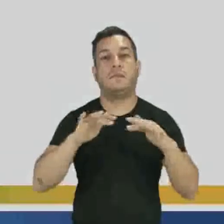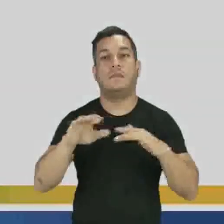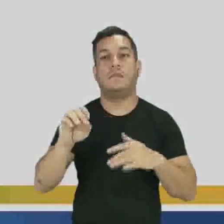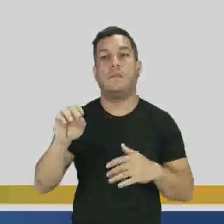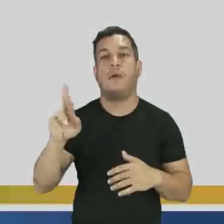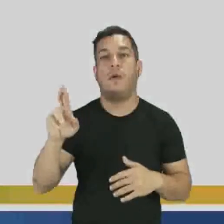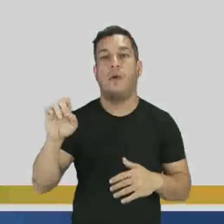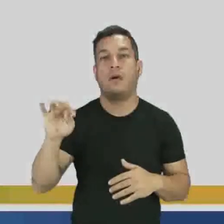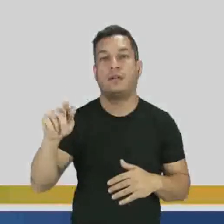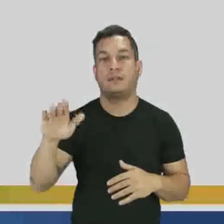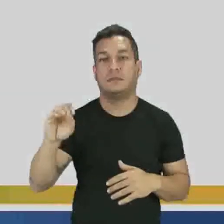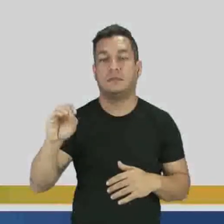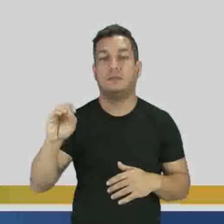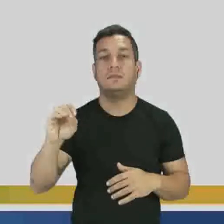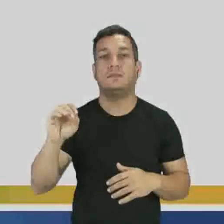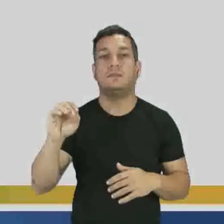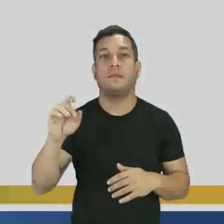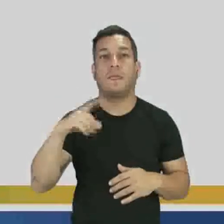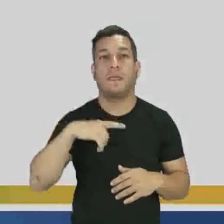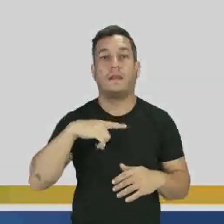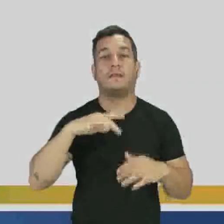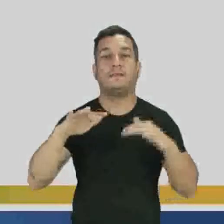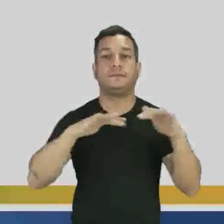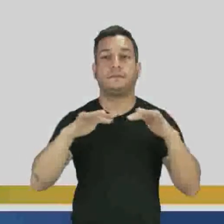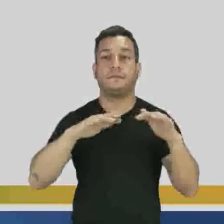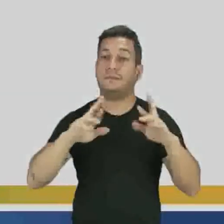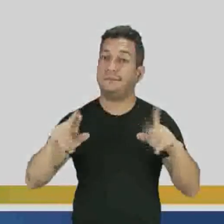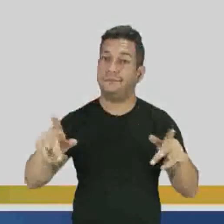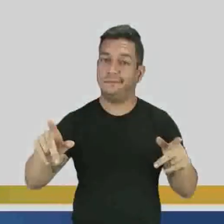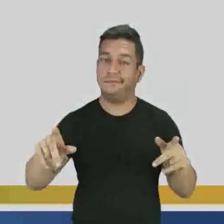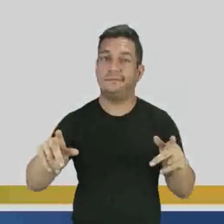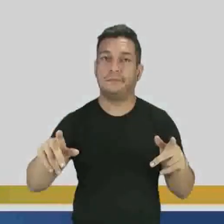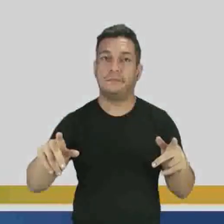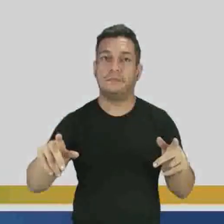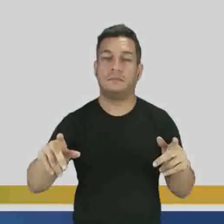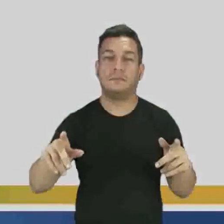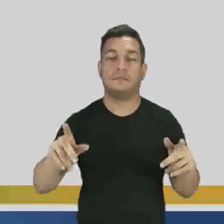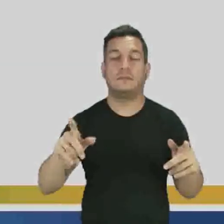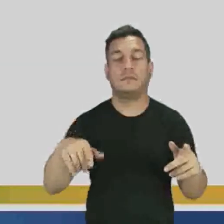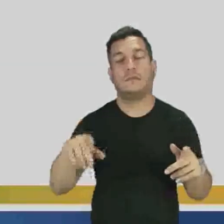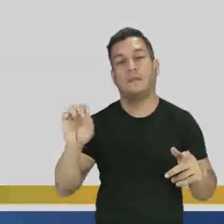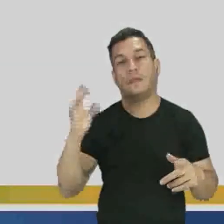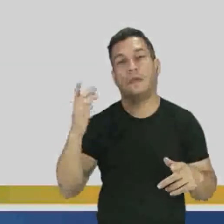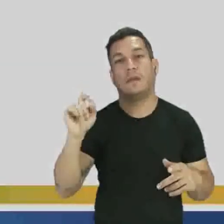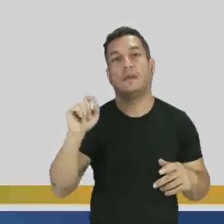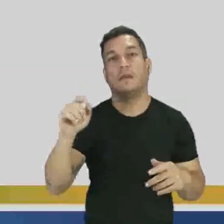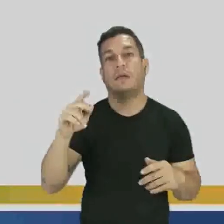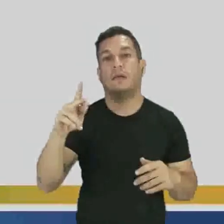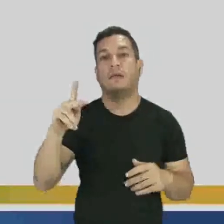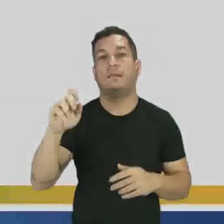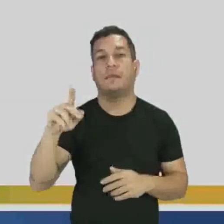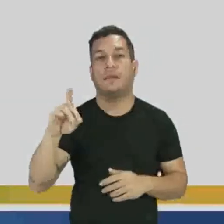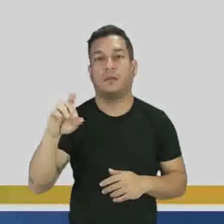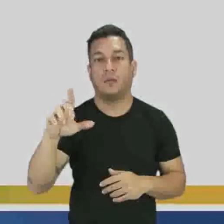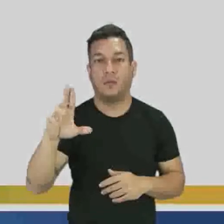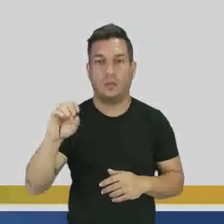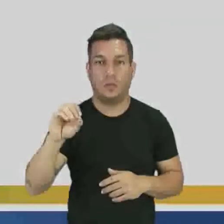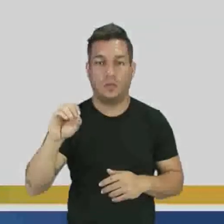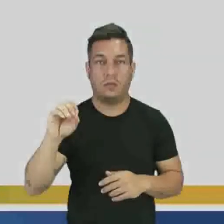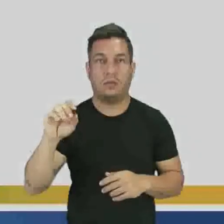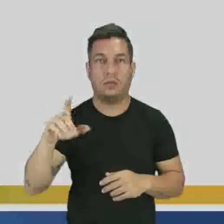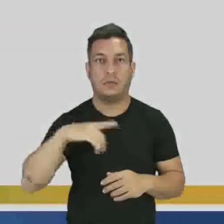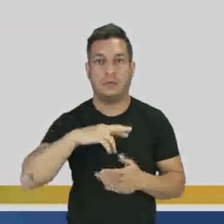rotação, o pêndulo ele tende a oscilar em direções diferentes. E aí o fato de esse pêndulo ele oscilar